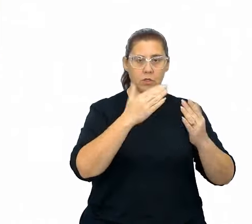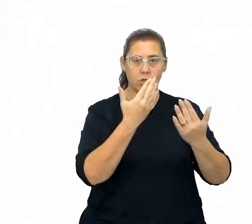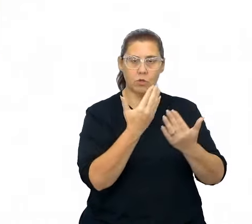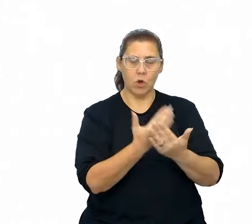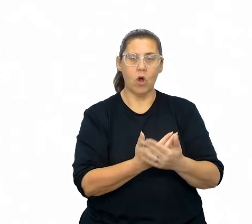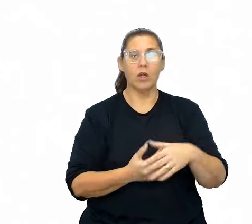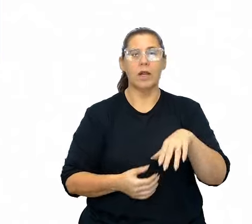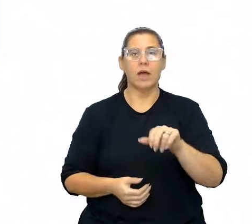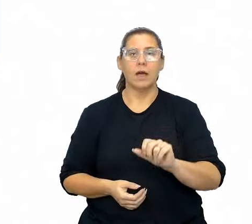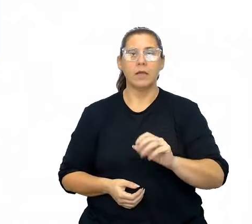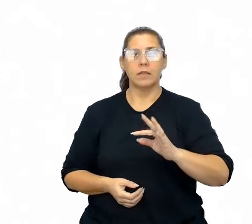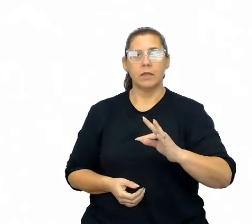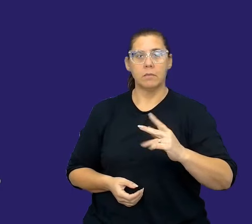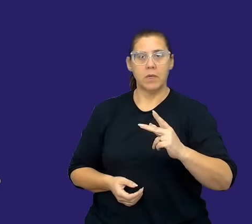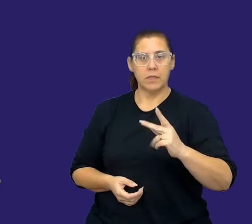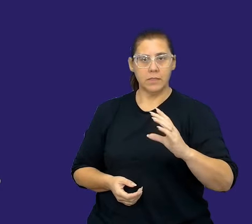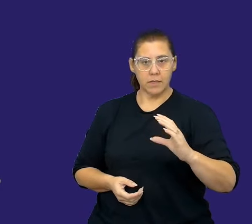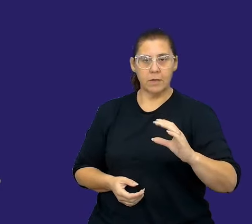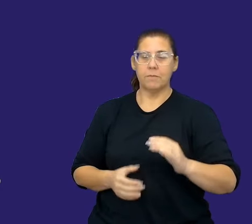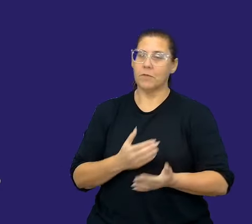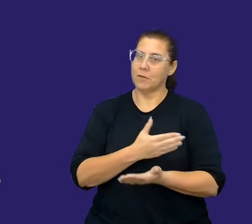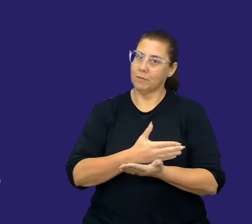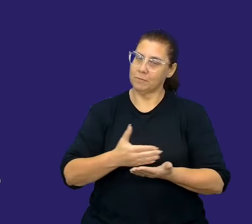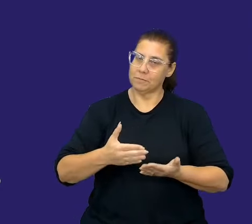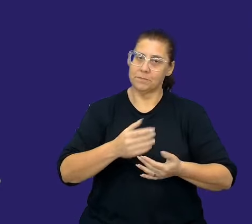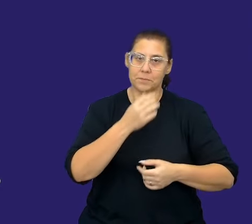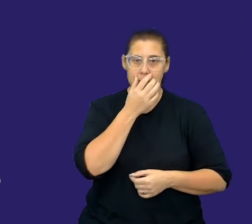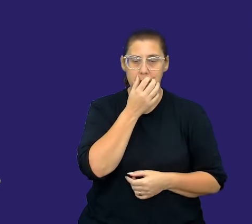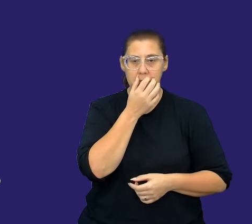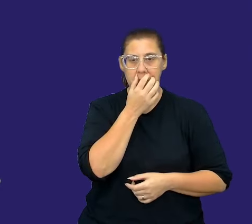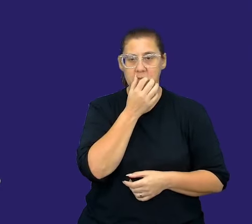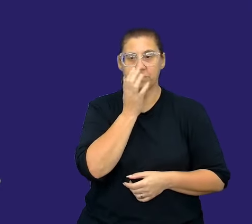durante a TPC. Então, vamos em frente.